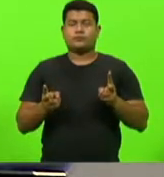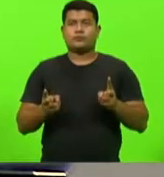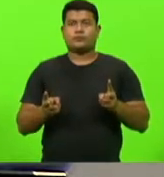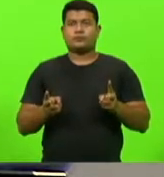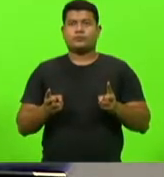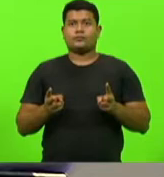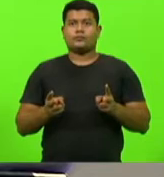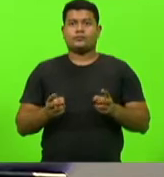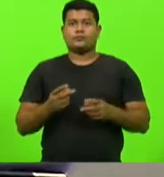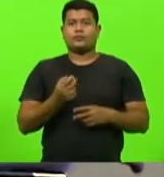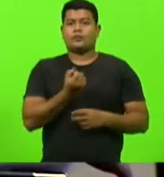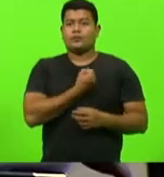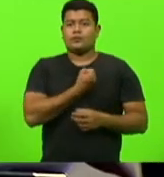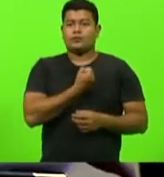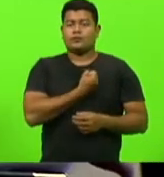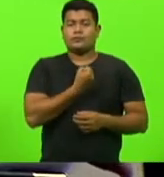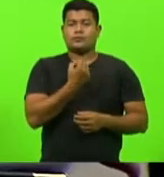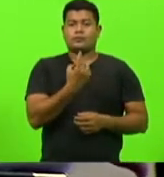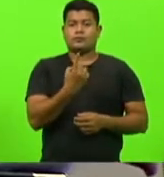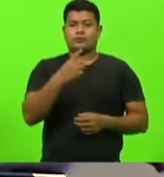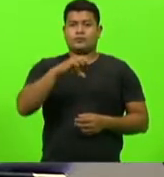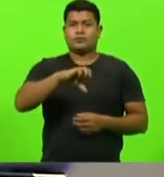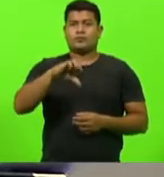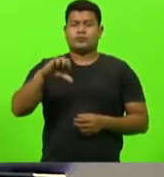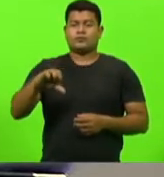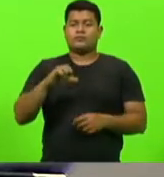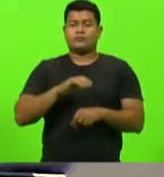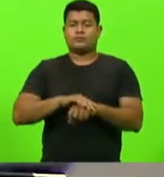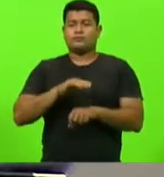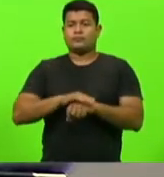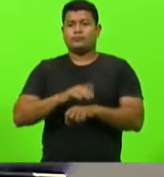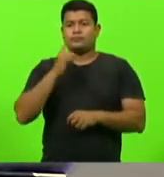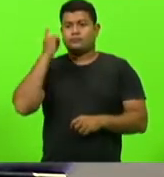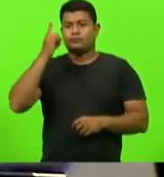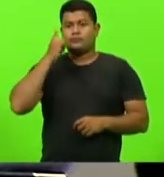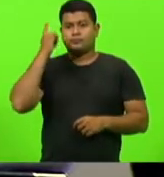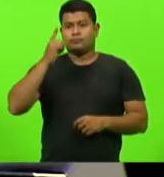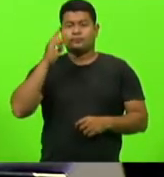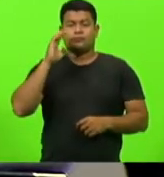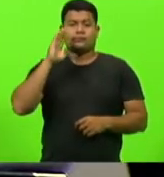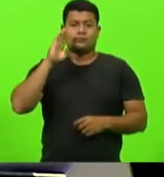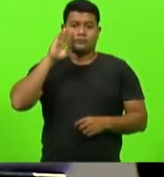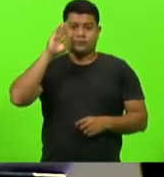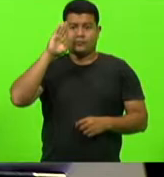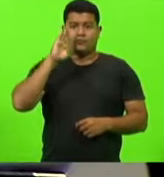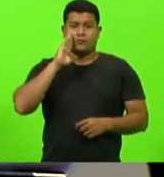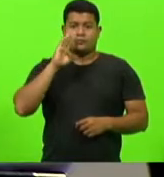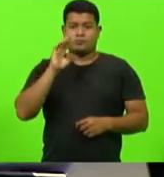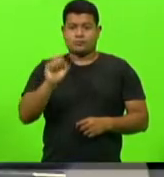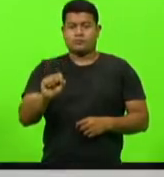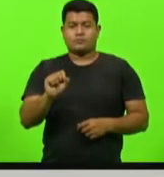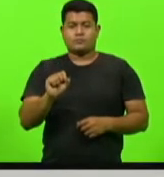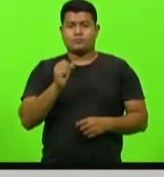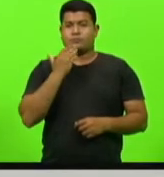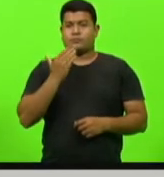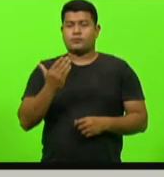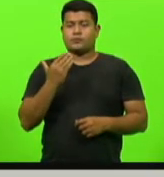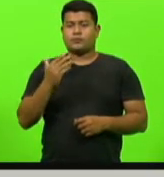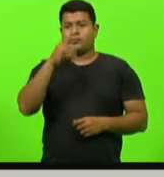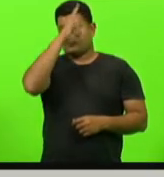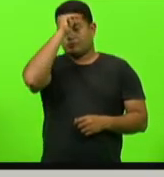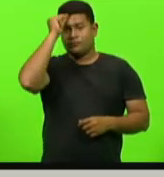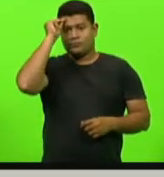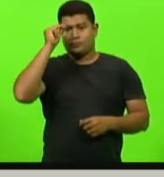requerimento 199, autor deputado Bruno Souza, solicitando ao prefeito municipal de São José